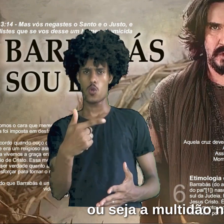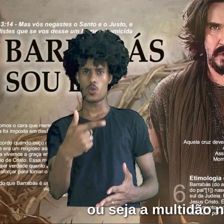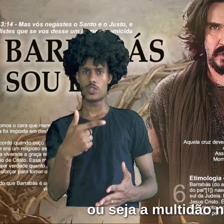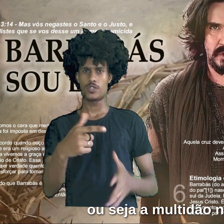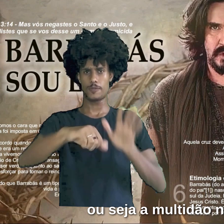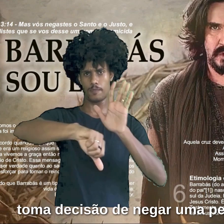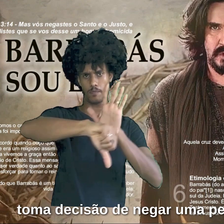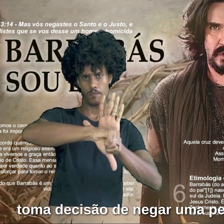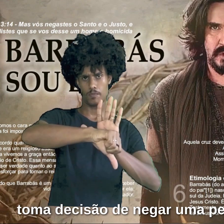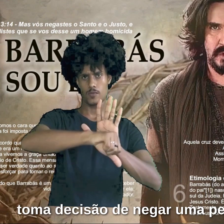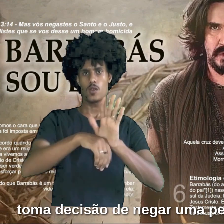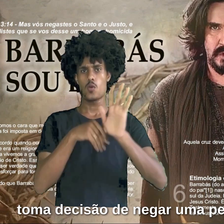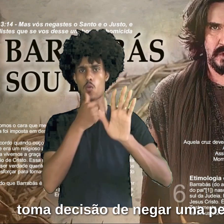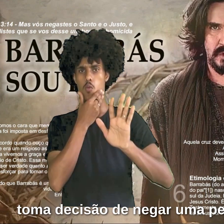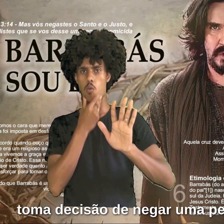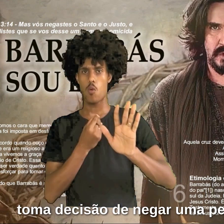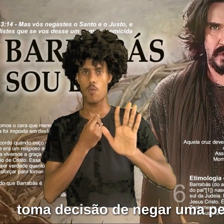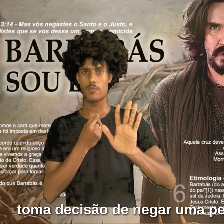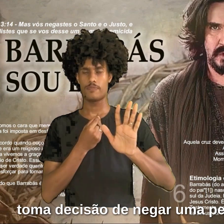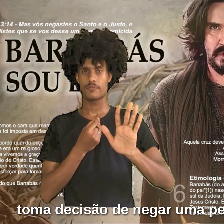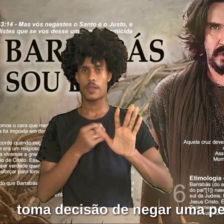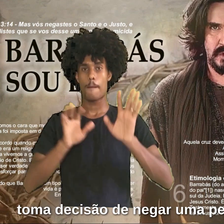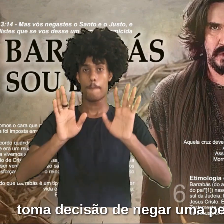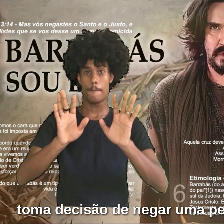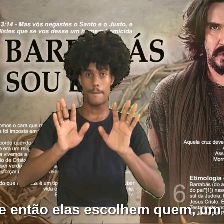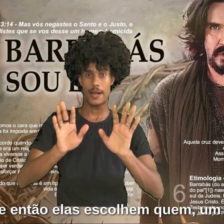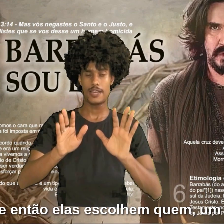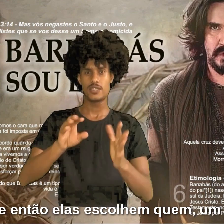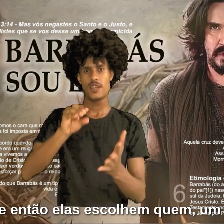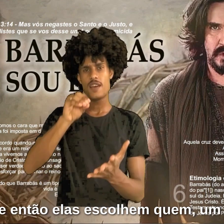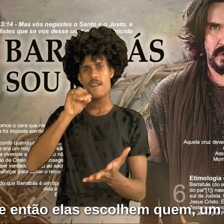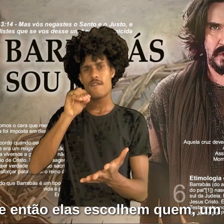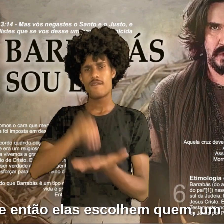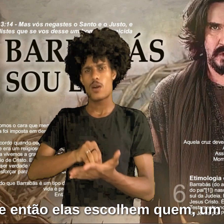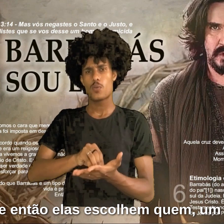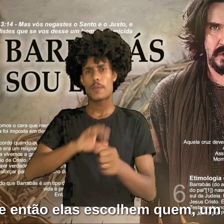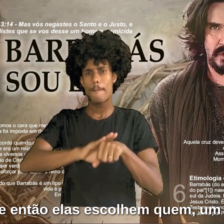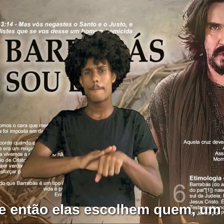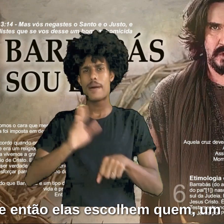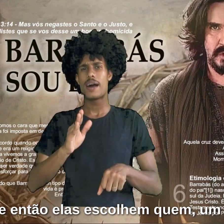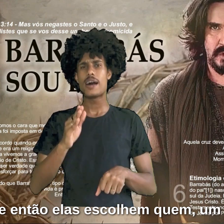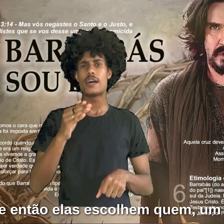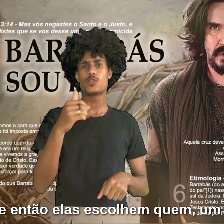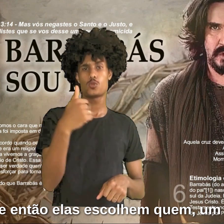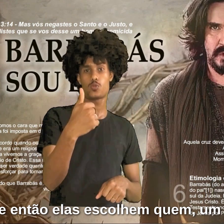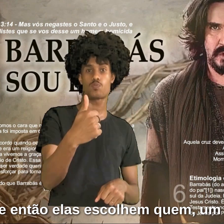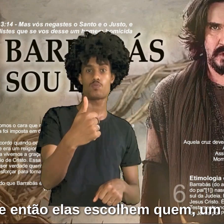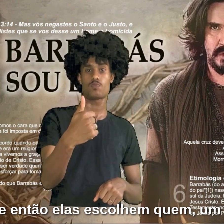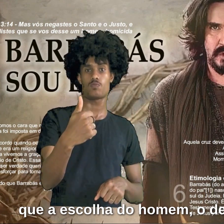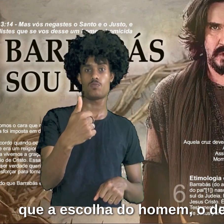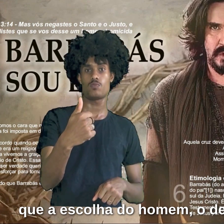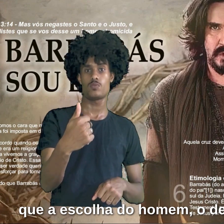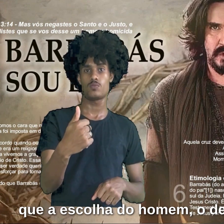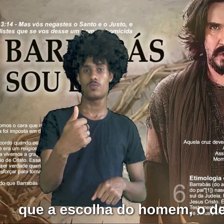multidão naquela hora toma uma decisão de negar uma pessoa que era justa, né? E então elas escolhem quem? Um homicida. Então já mostra